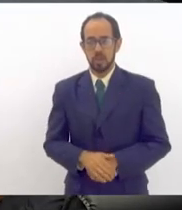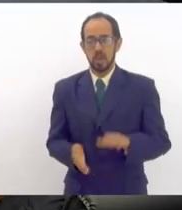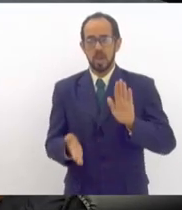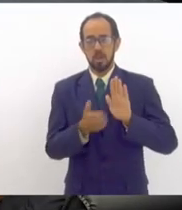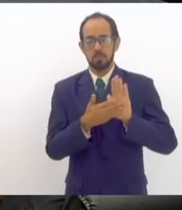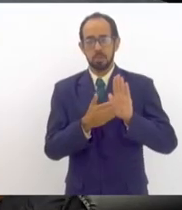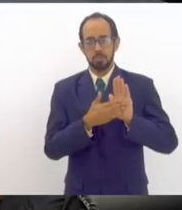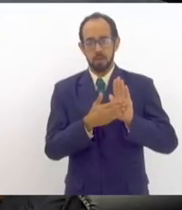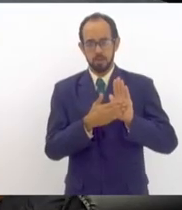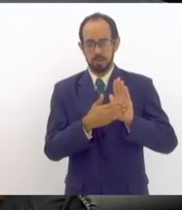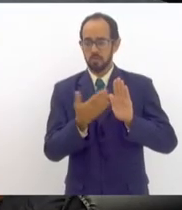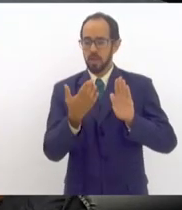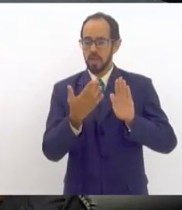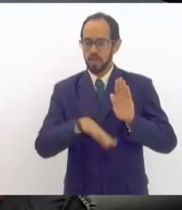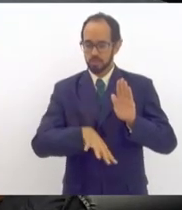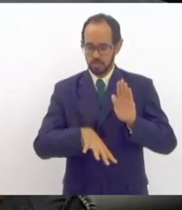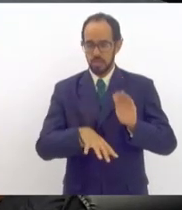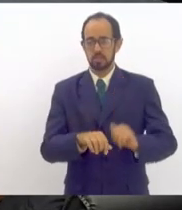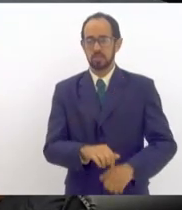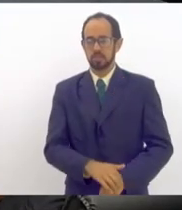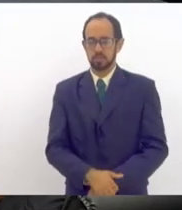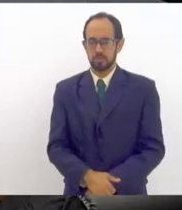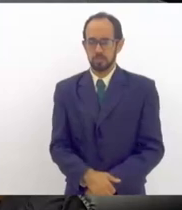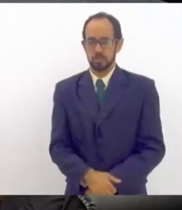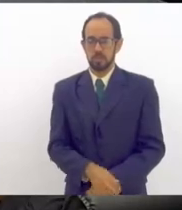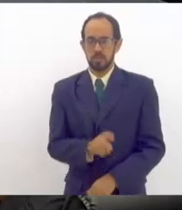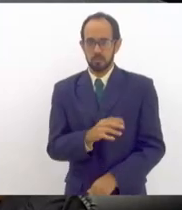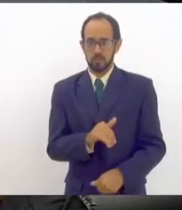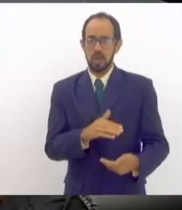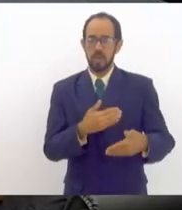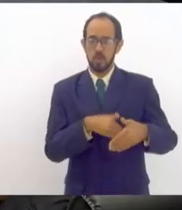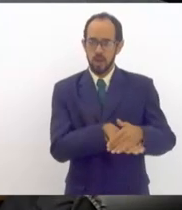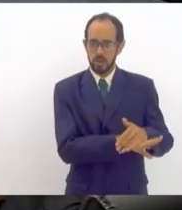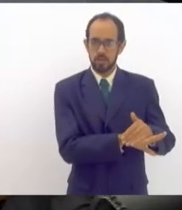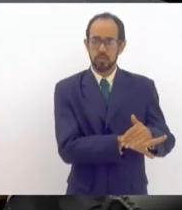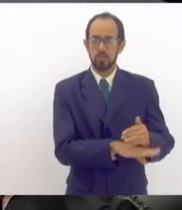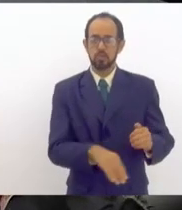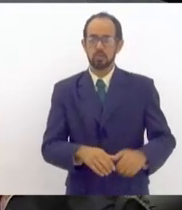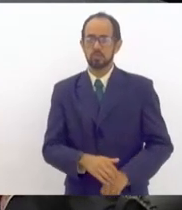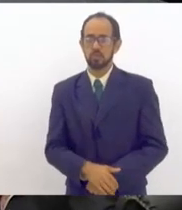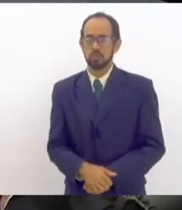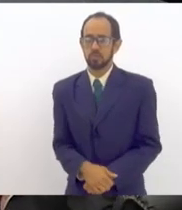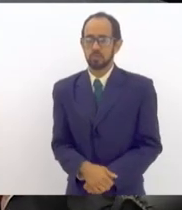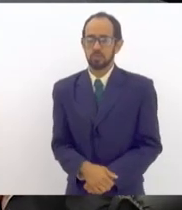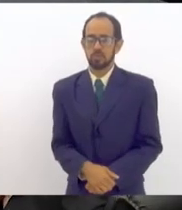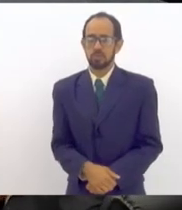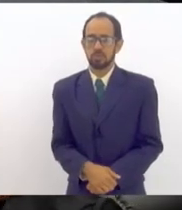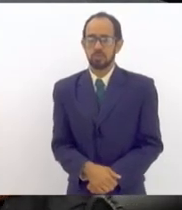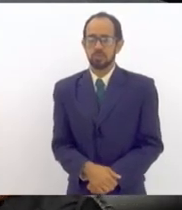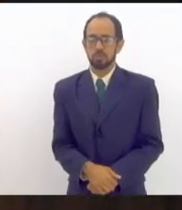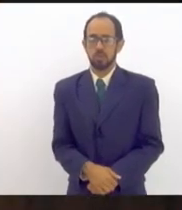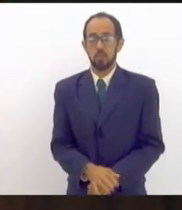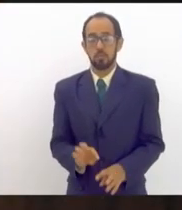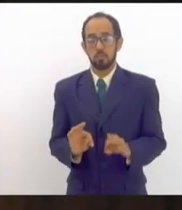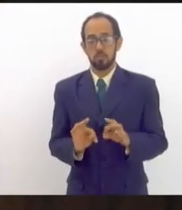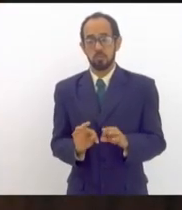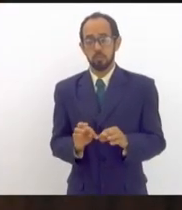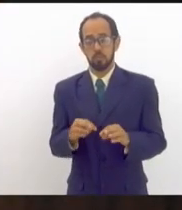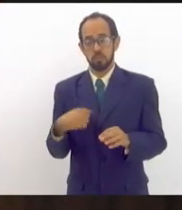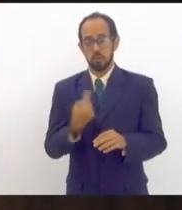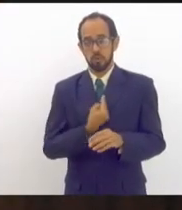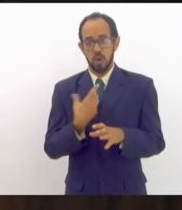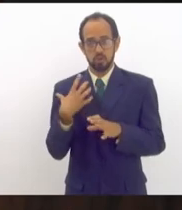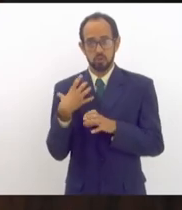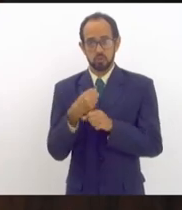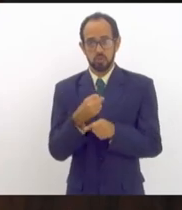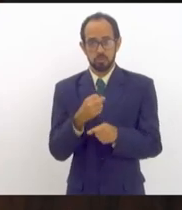proposta foi rejeitada e vai ao arquivo é pelo que a gente estava conseguindo aqui